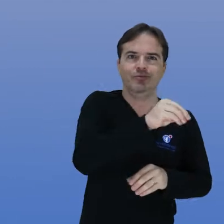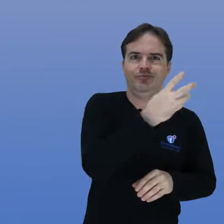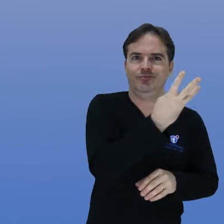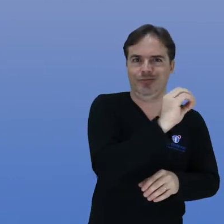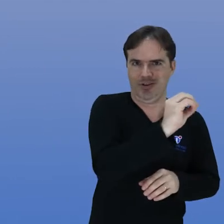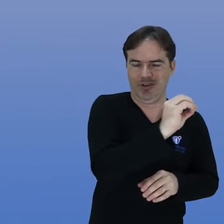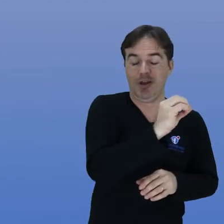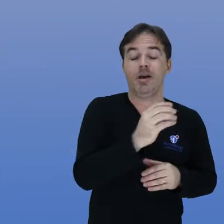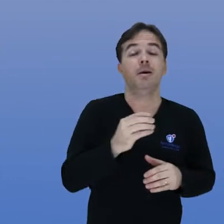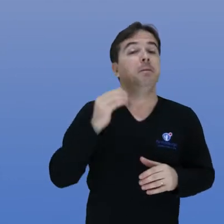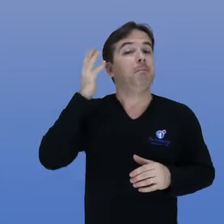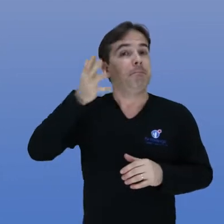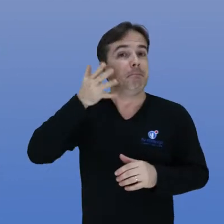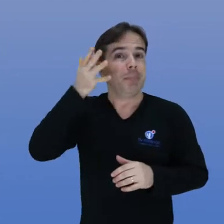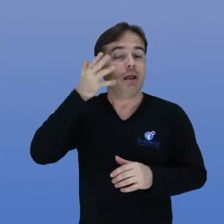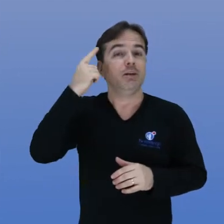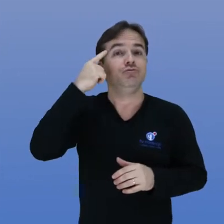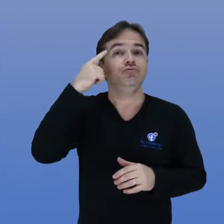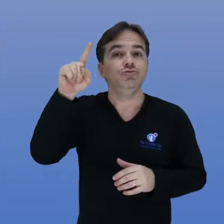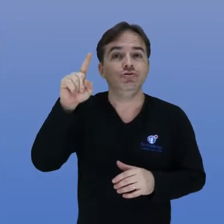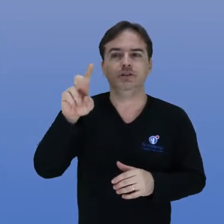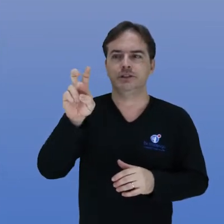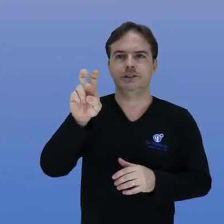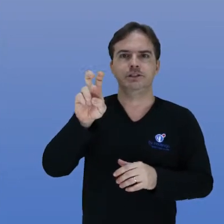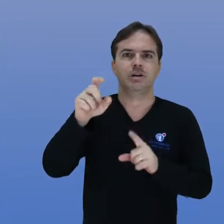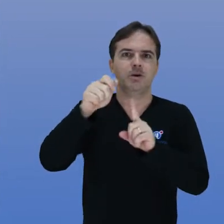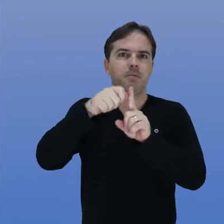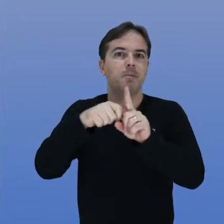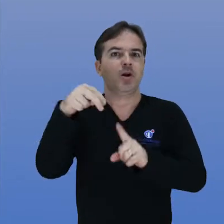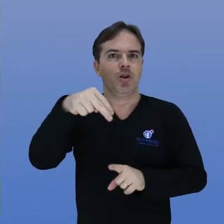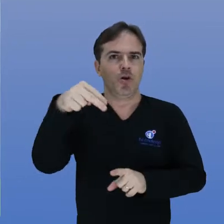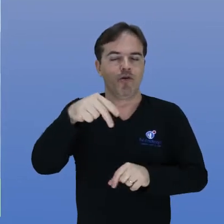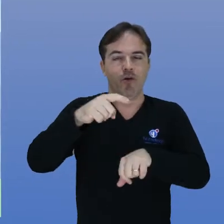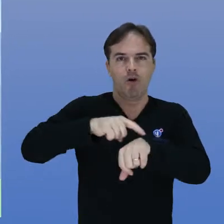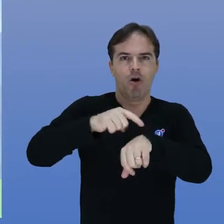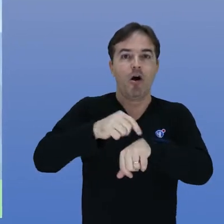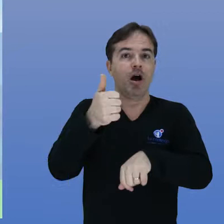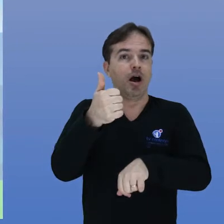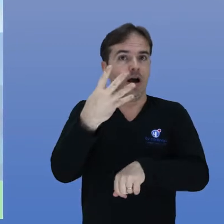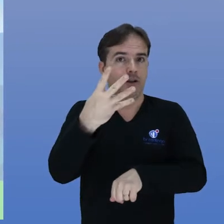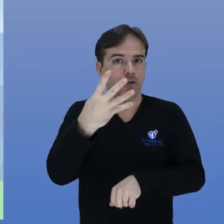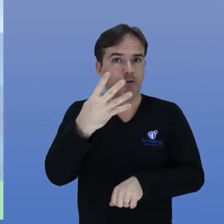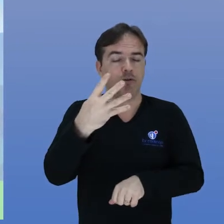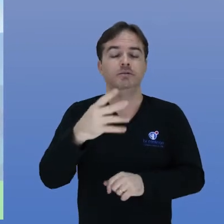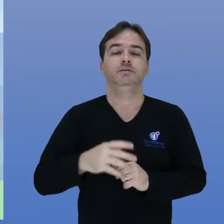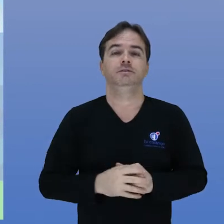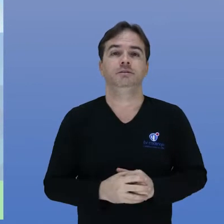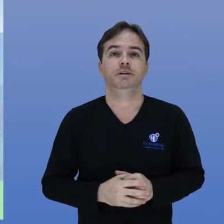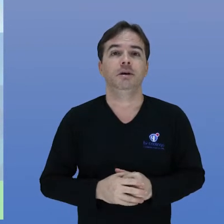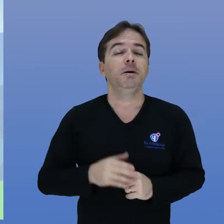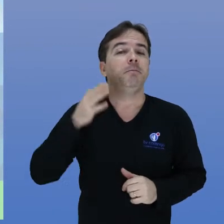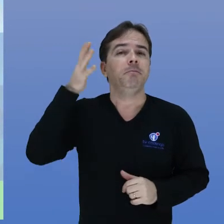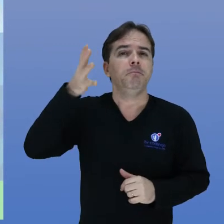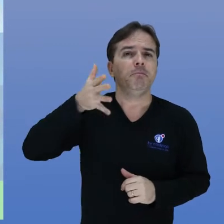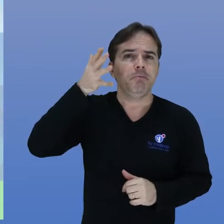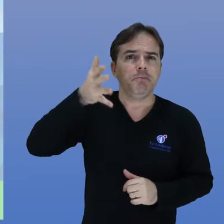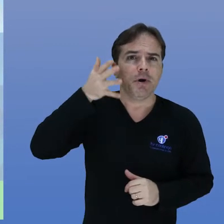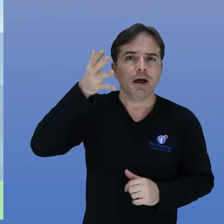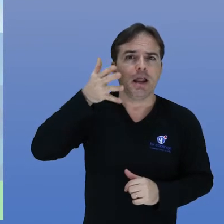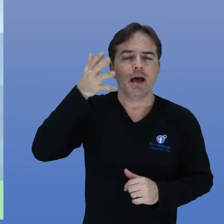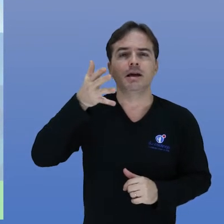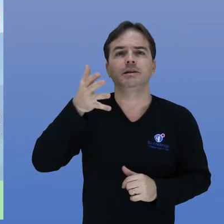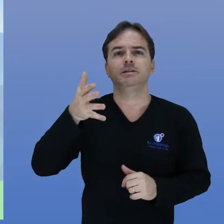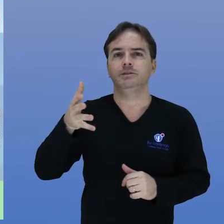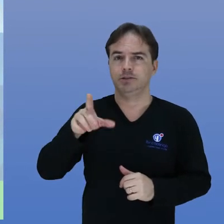agora ela será realizada no dia cinco de novembro das 14 às 15 e 30 será ministrada